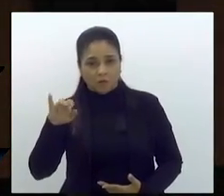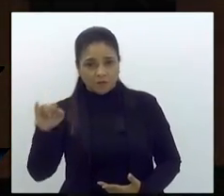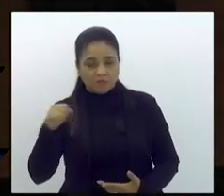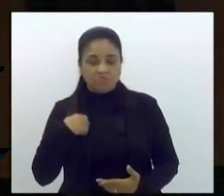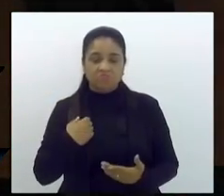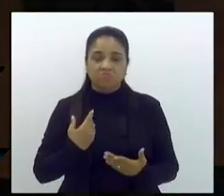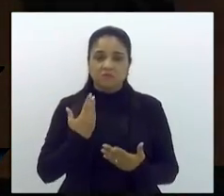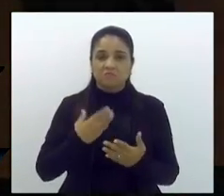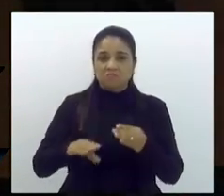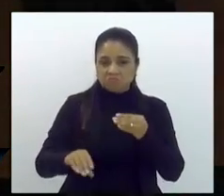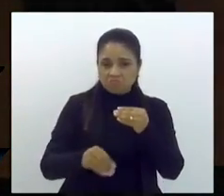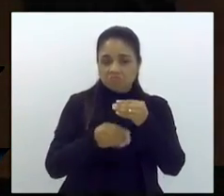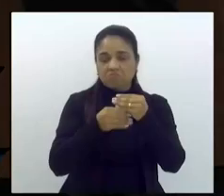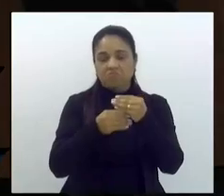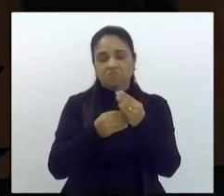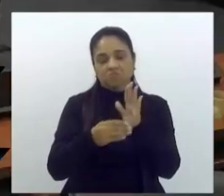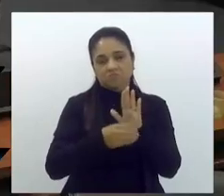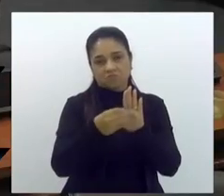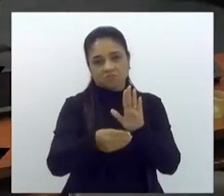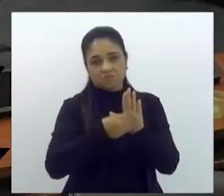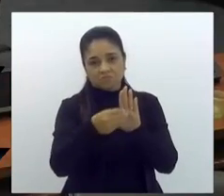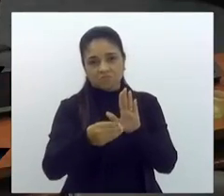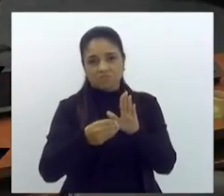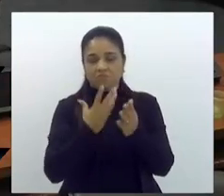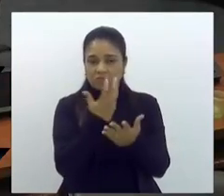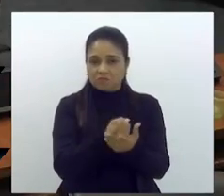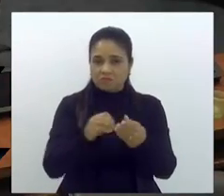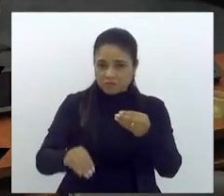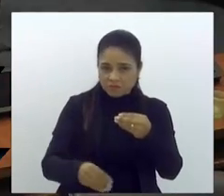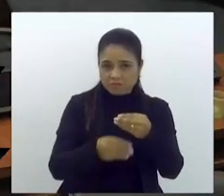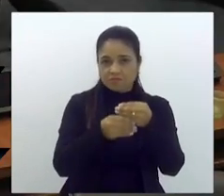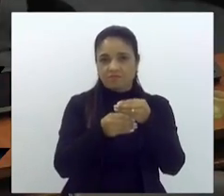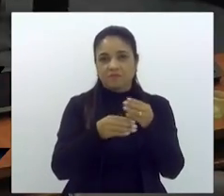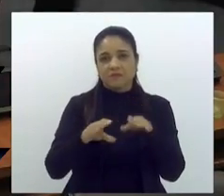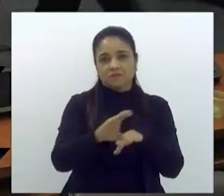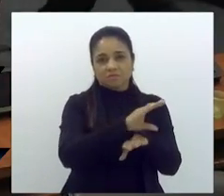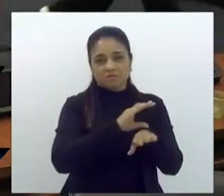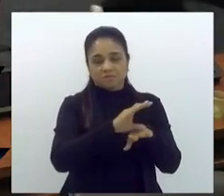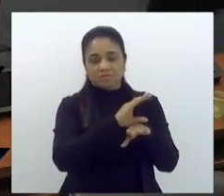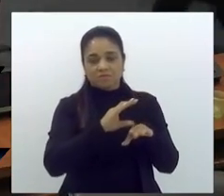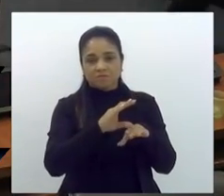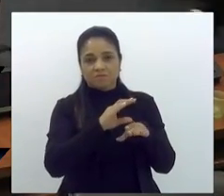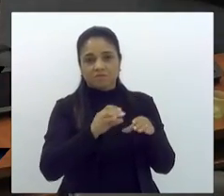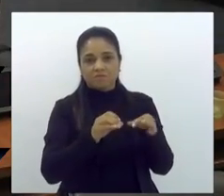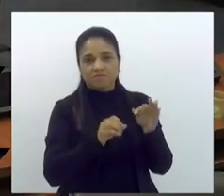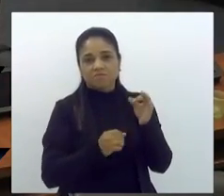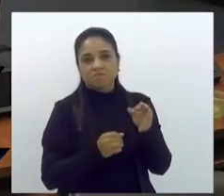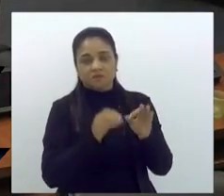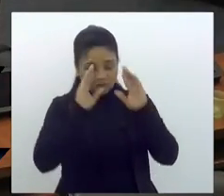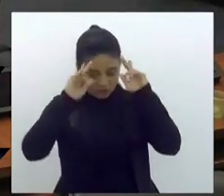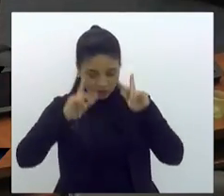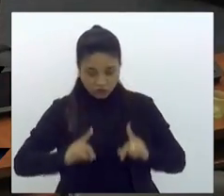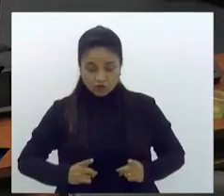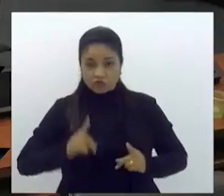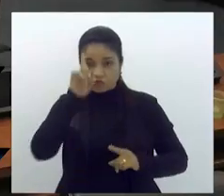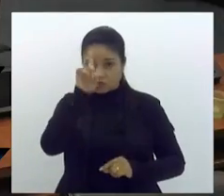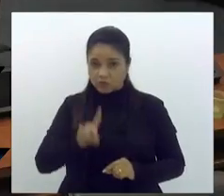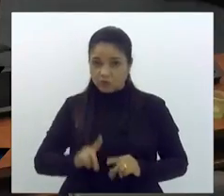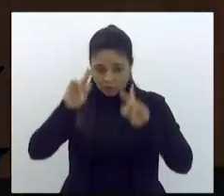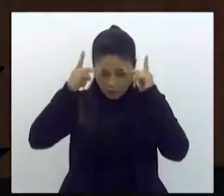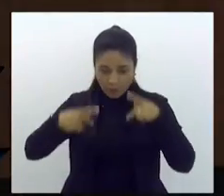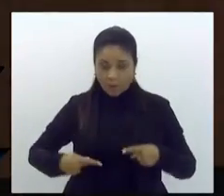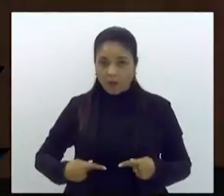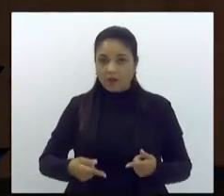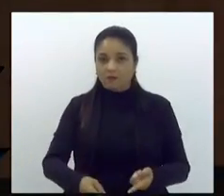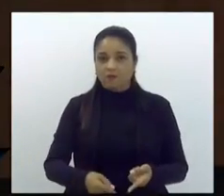favorável com emendas pela comissão de defesa direitos humanos e cidadania deputada Dani Monteiro